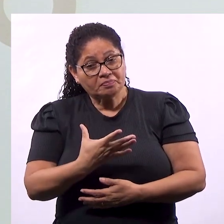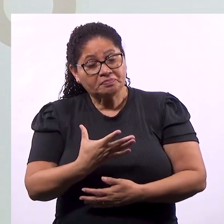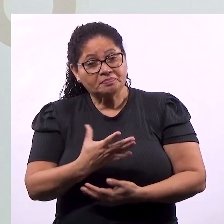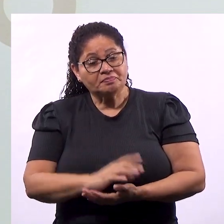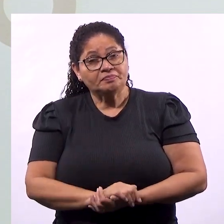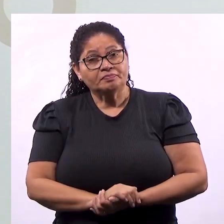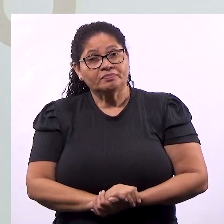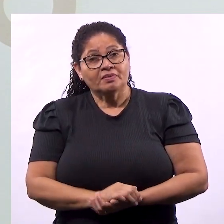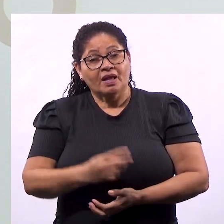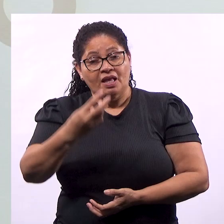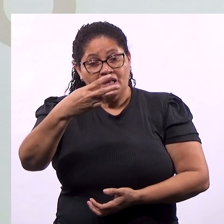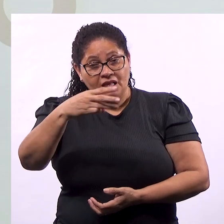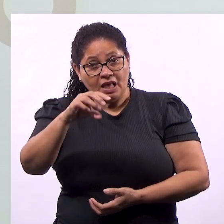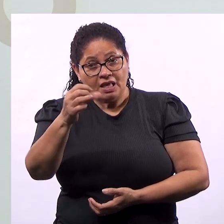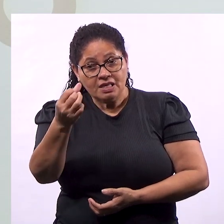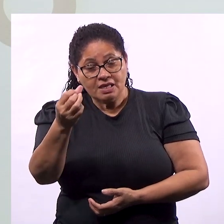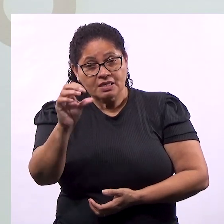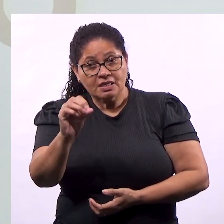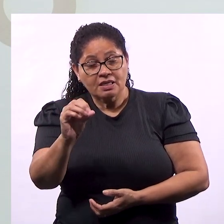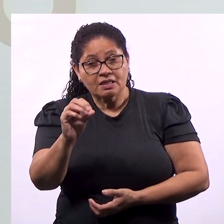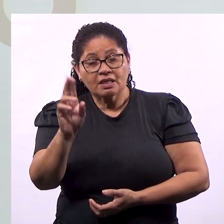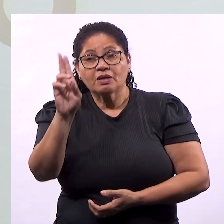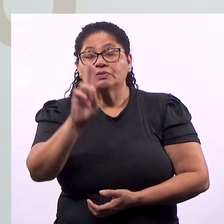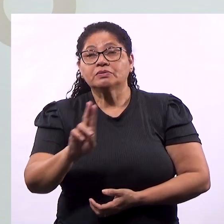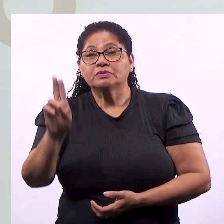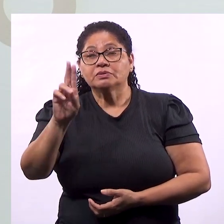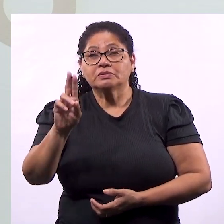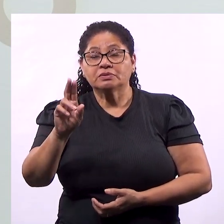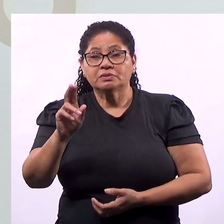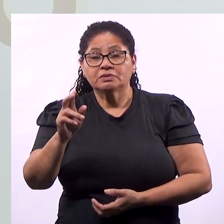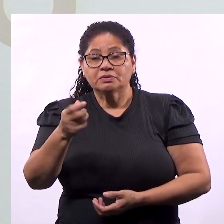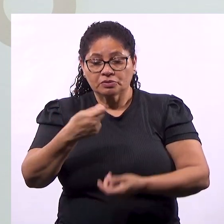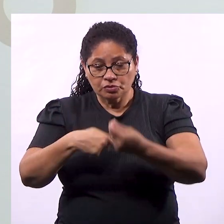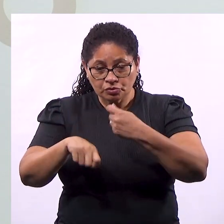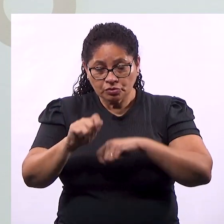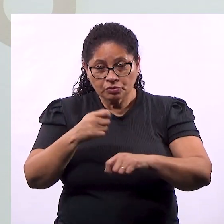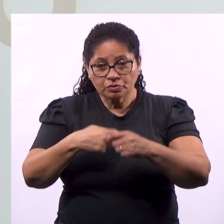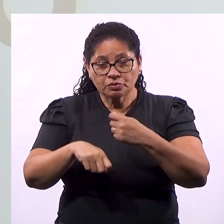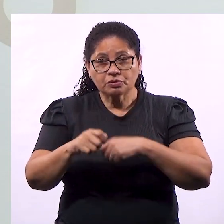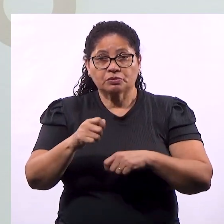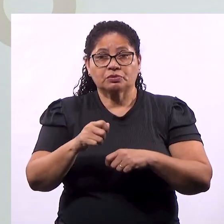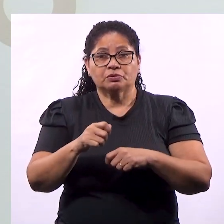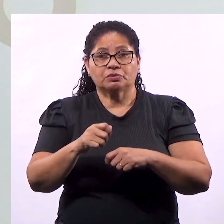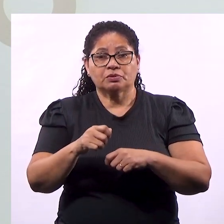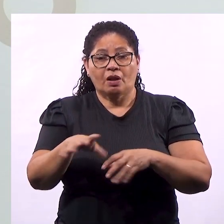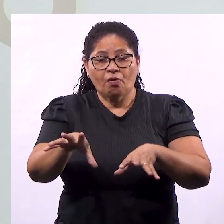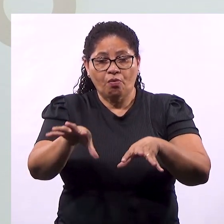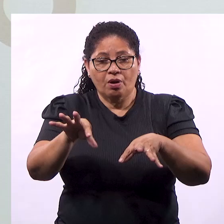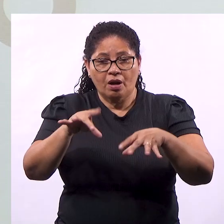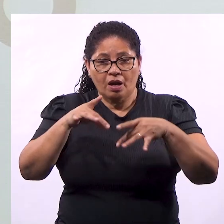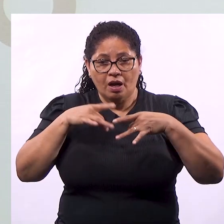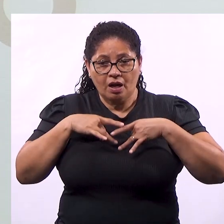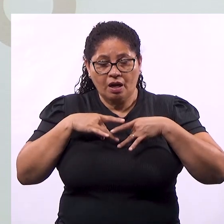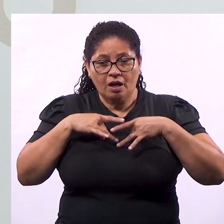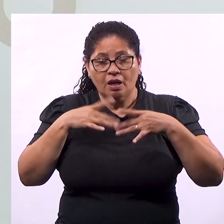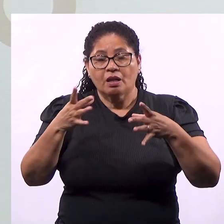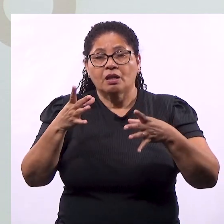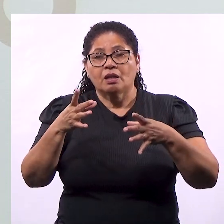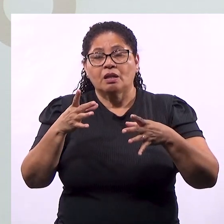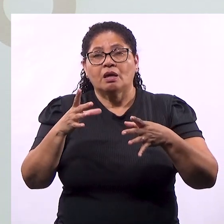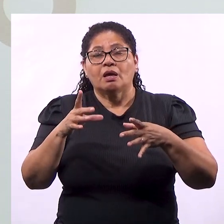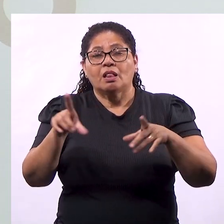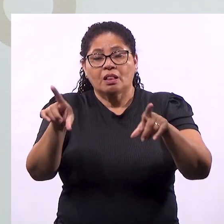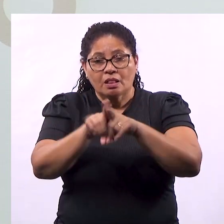avaliação 360 é muito utilizada nos sistemas da administração e aí ela foi incorporada pelo sistema educacional